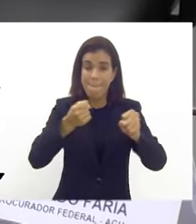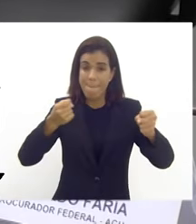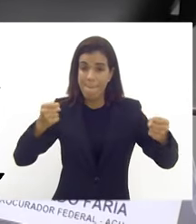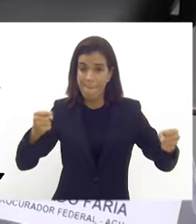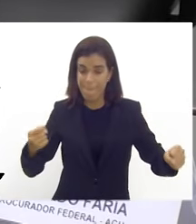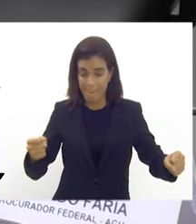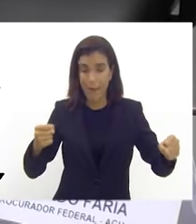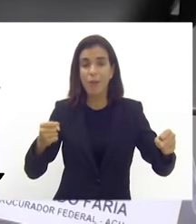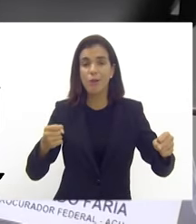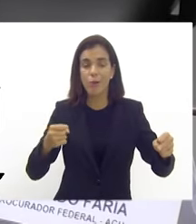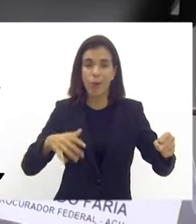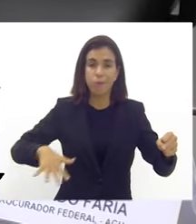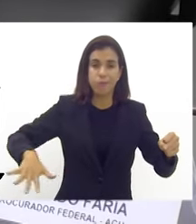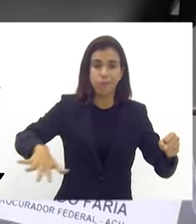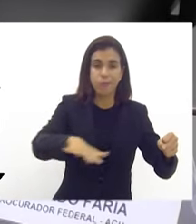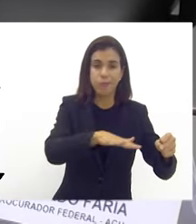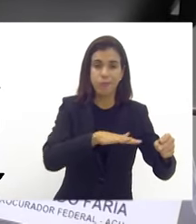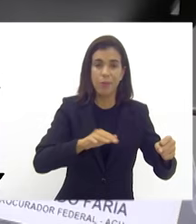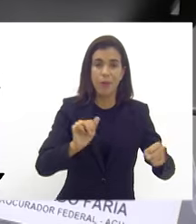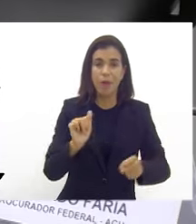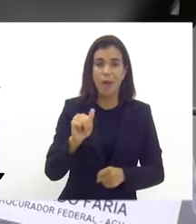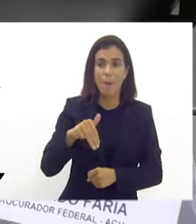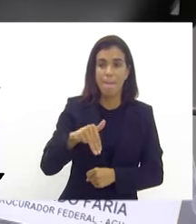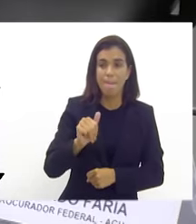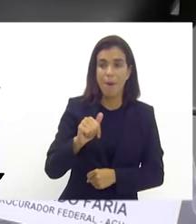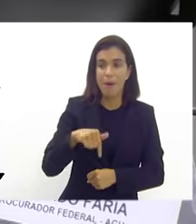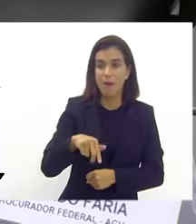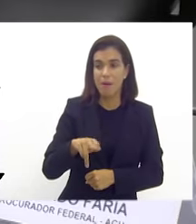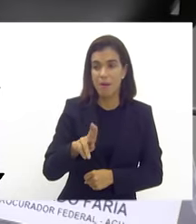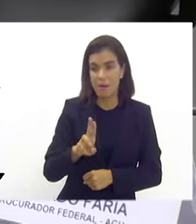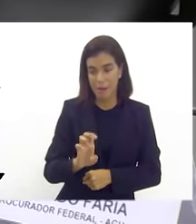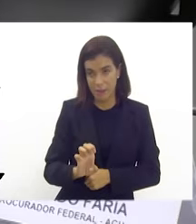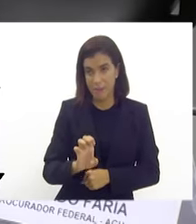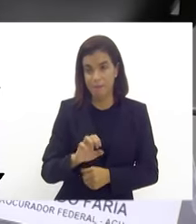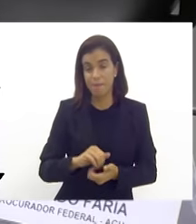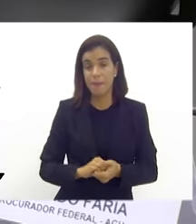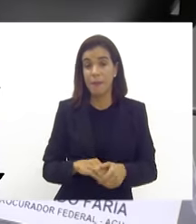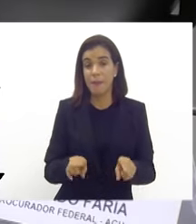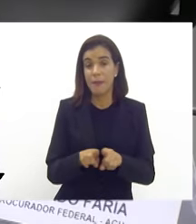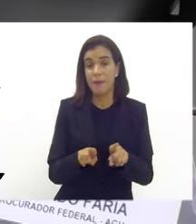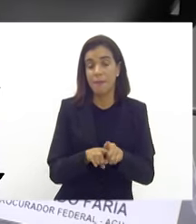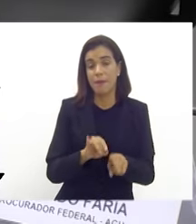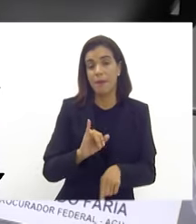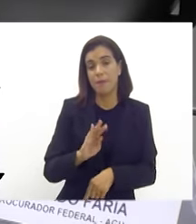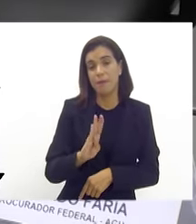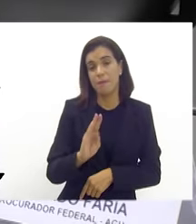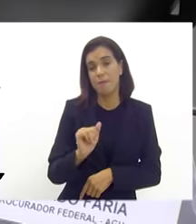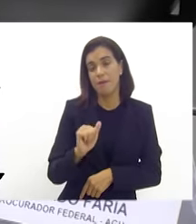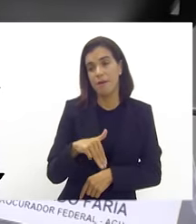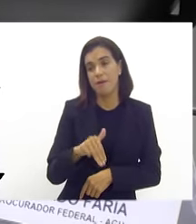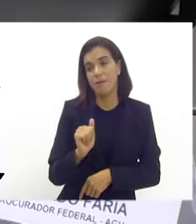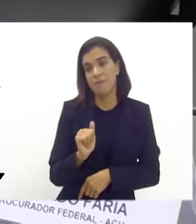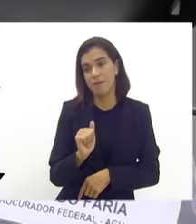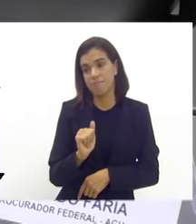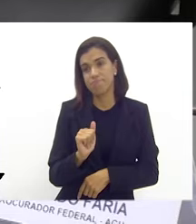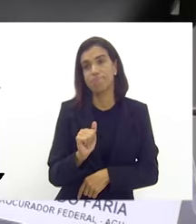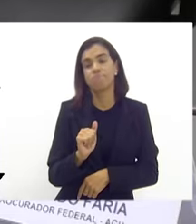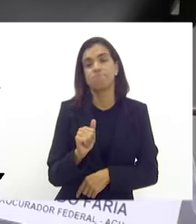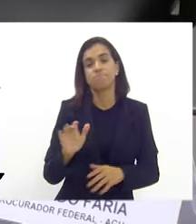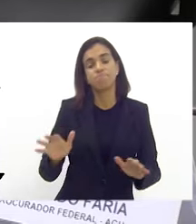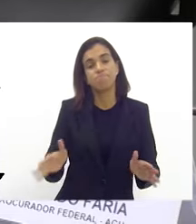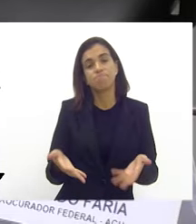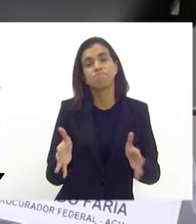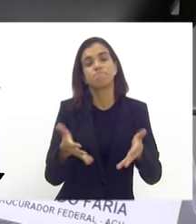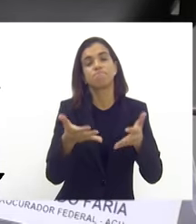Florestal de manguezal do Estado do Rio de Janeiro em 2001 o Ibama também promoveu um grande de programa